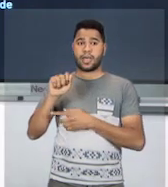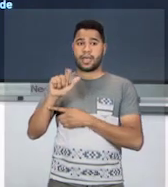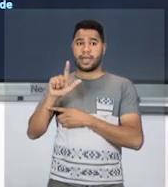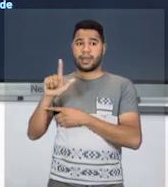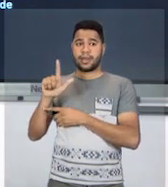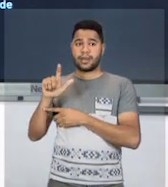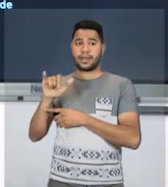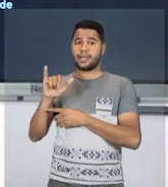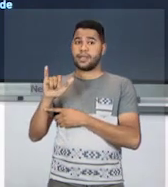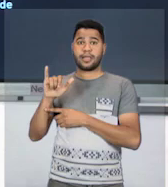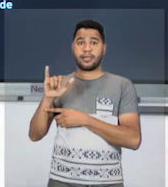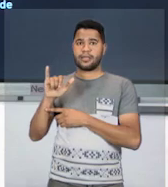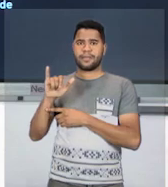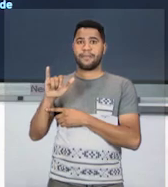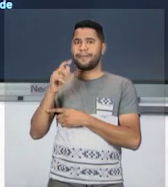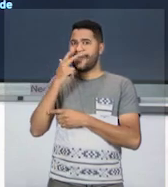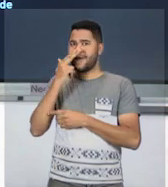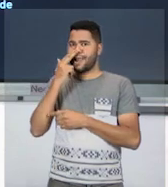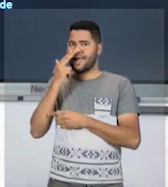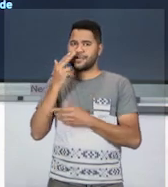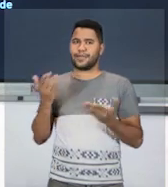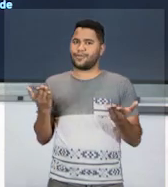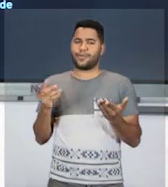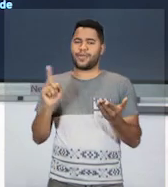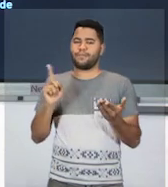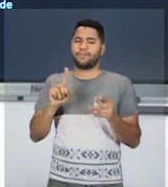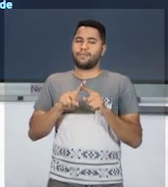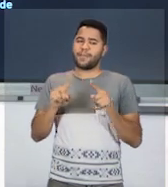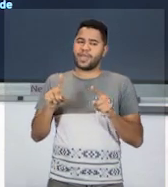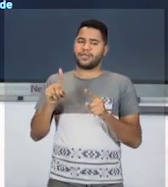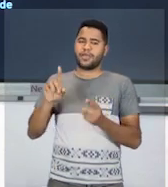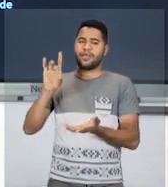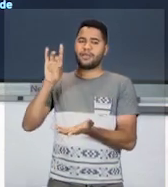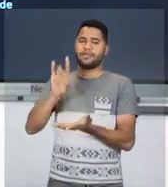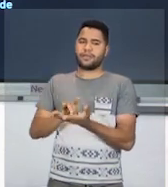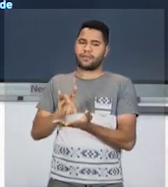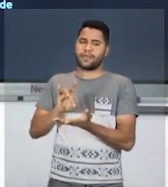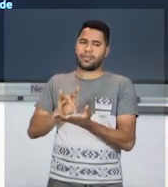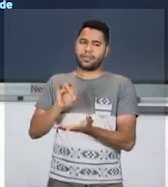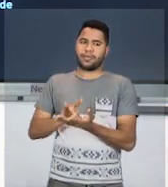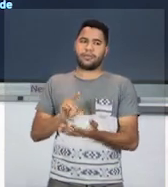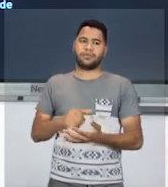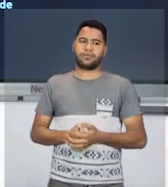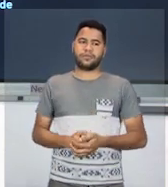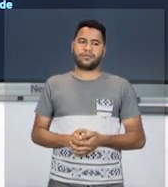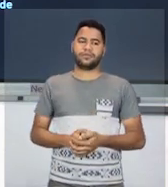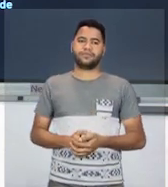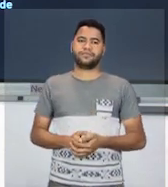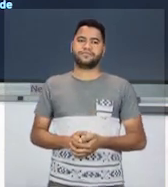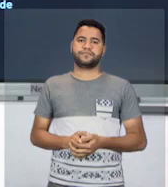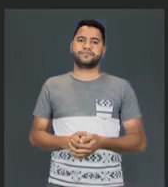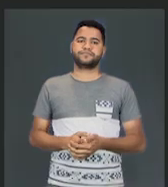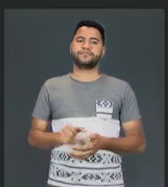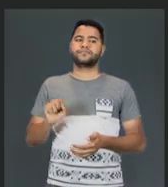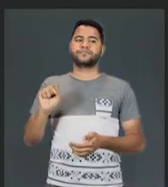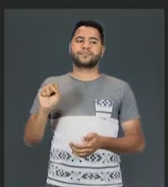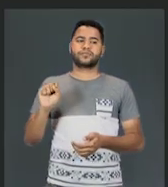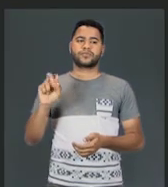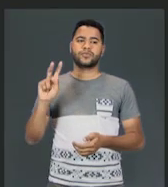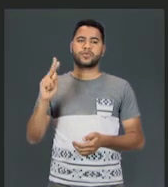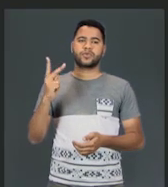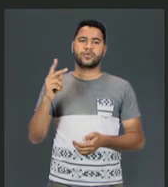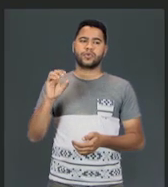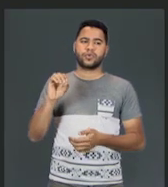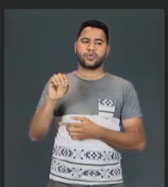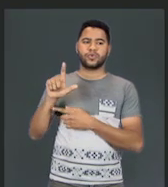parece que atualmente ele não é a também que na verdade ou atualmente em inglês a gente vai falar nada dessa Ok